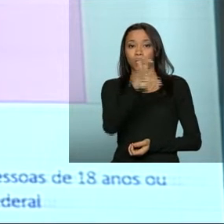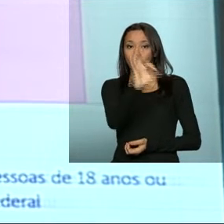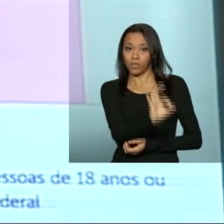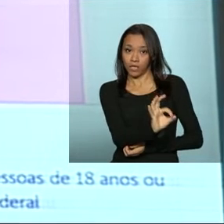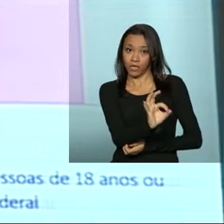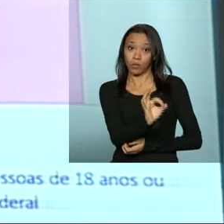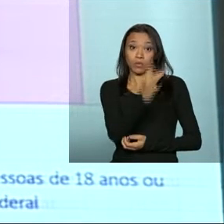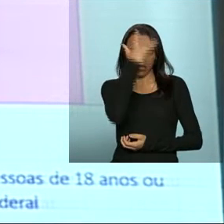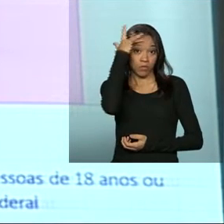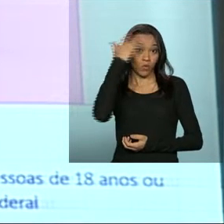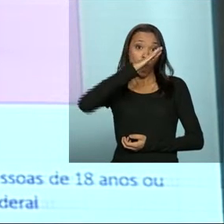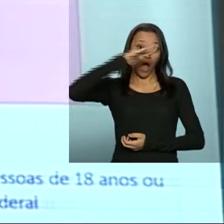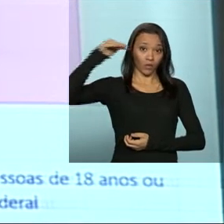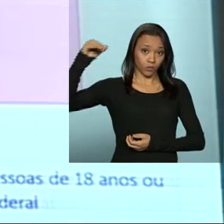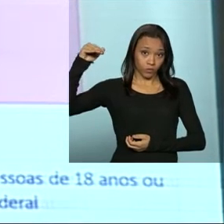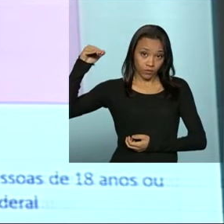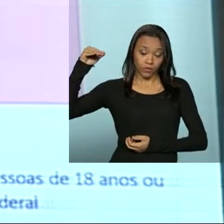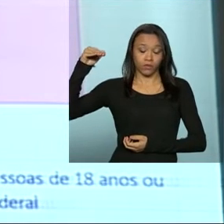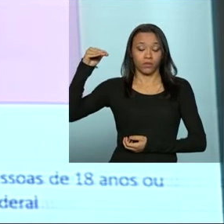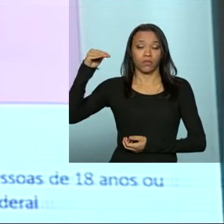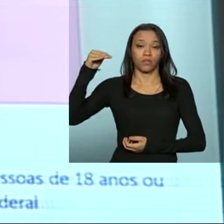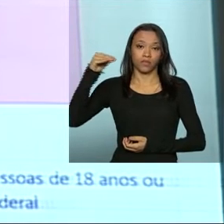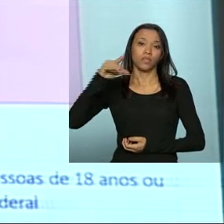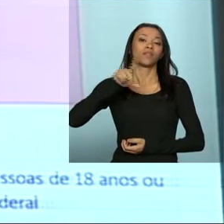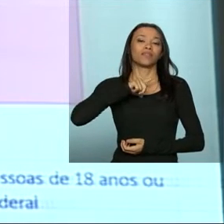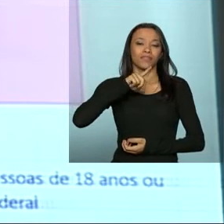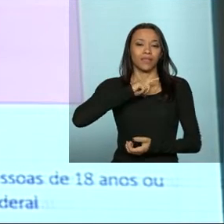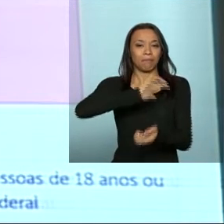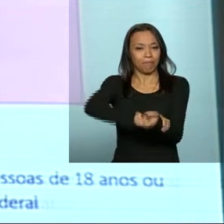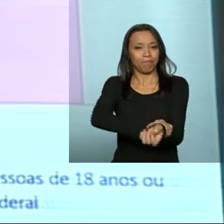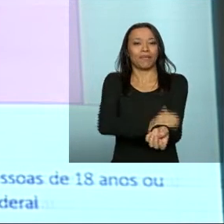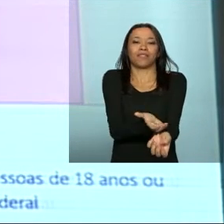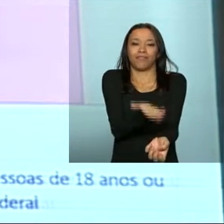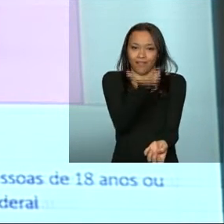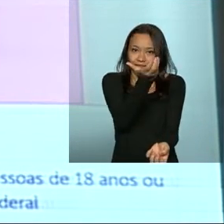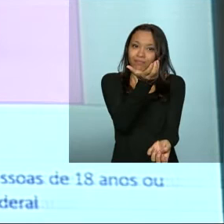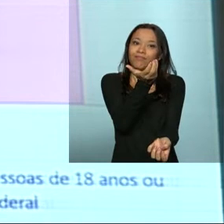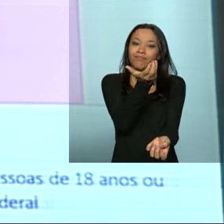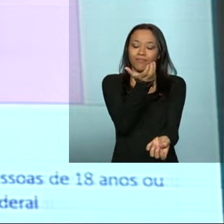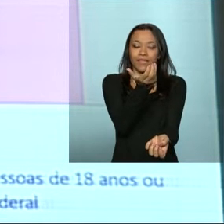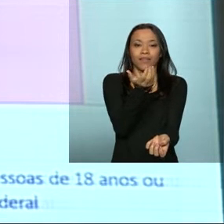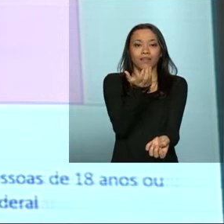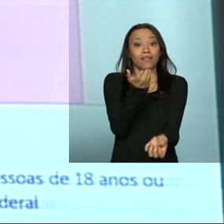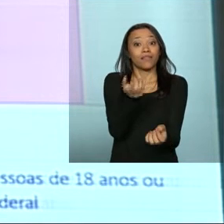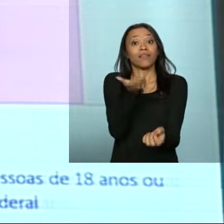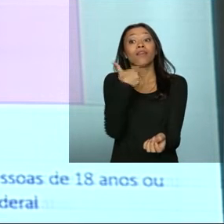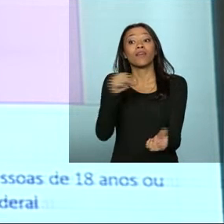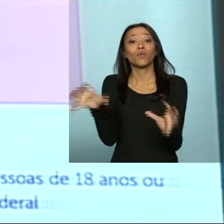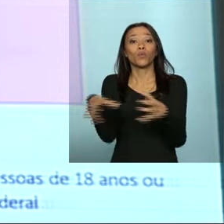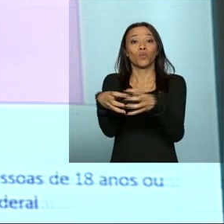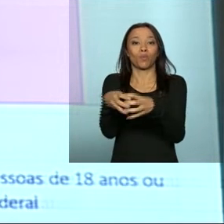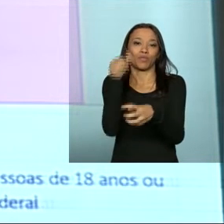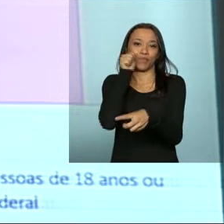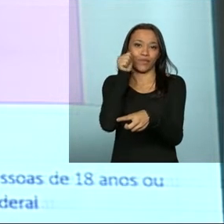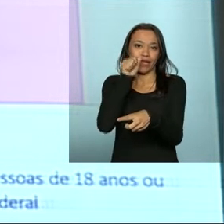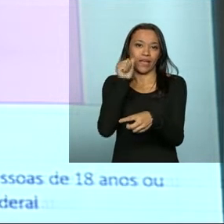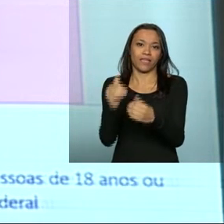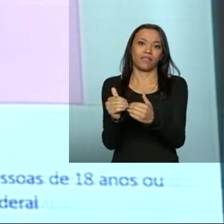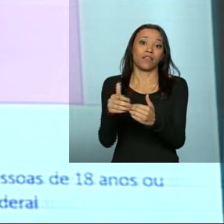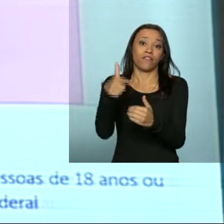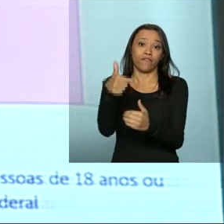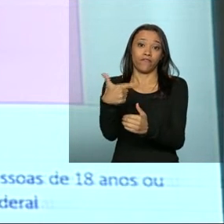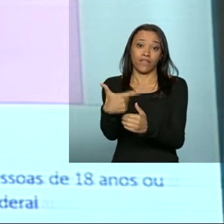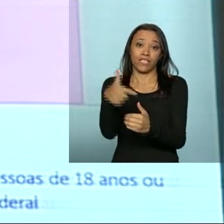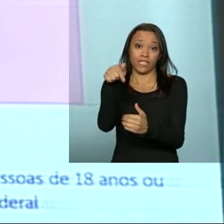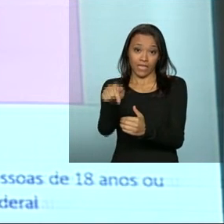adulta referindo a pressão alta. Dentre eles, as mulheres sobressaem com 27%